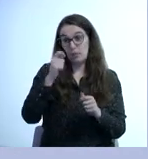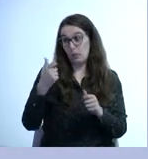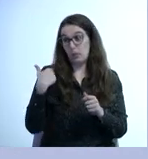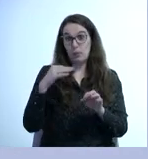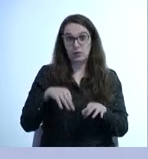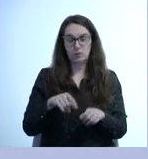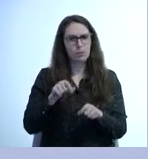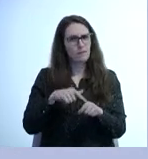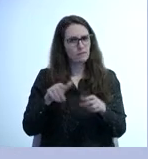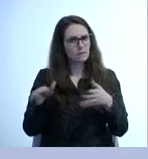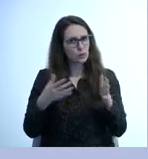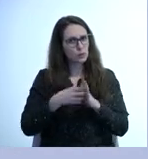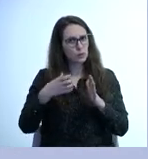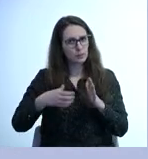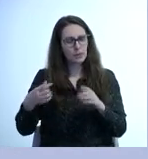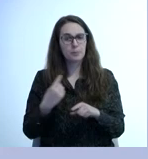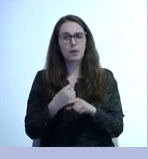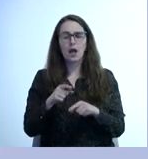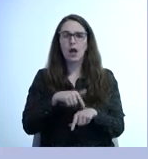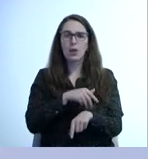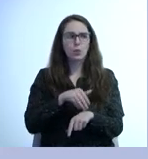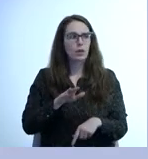num período complicado, porque foi o período